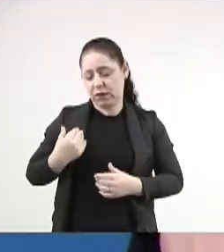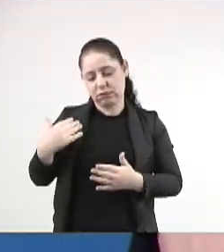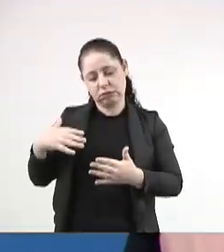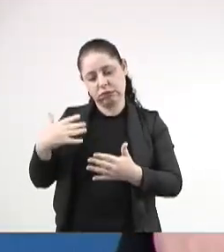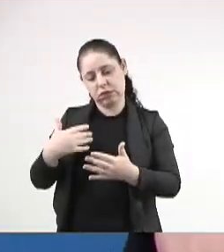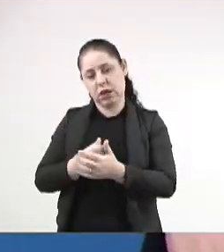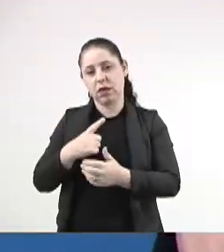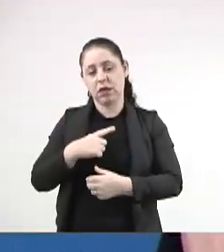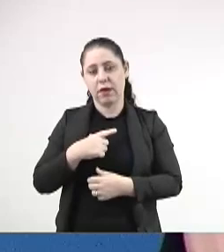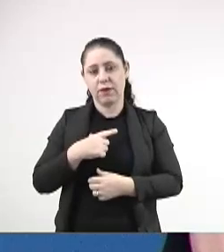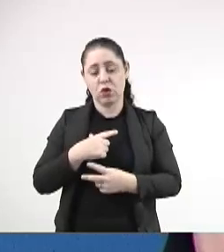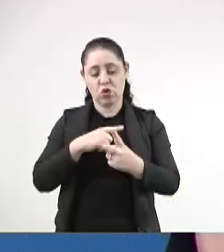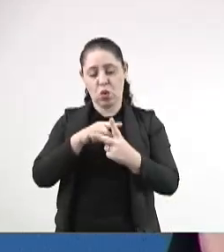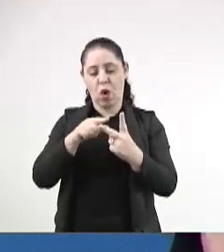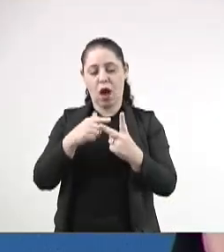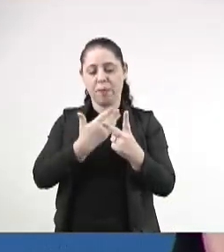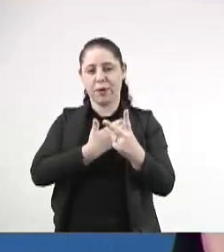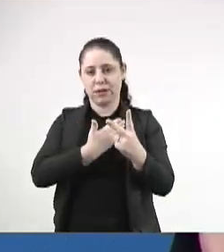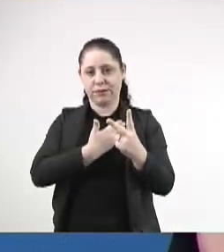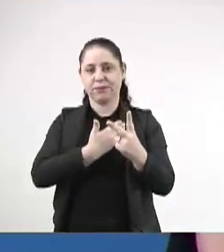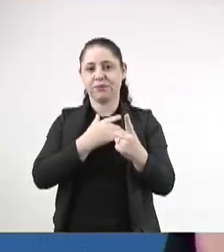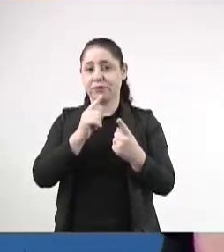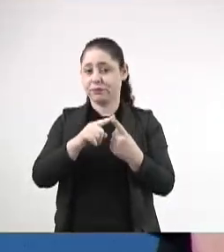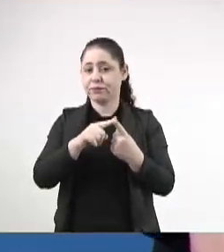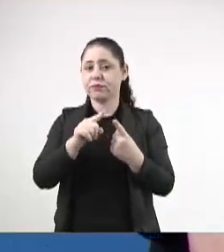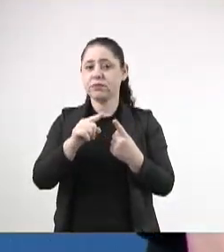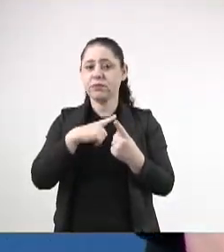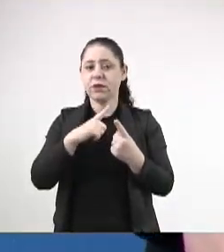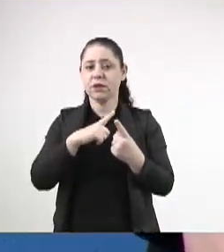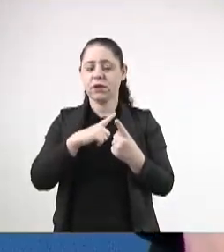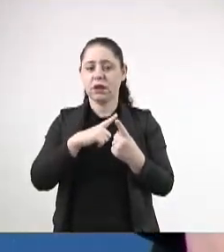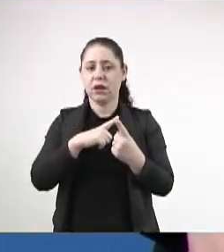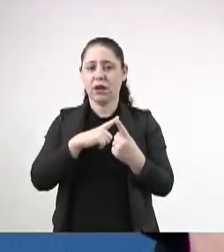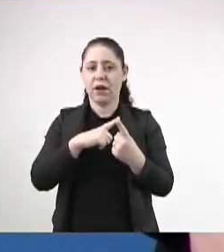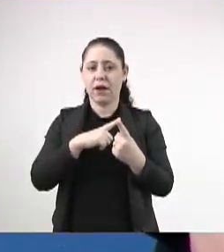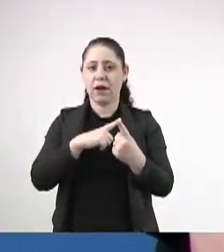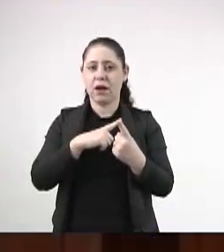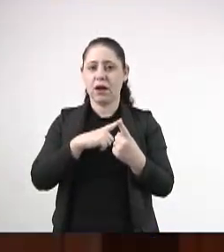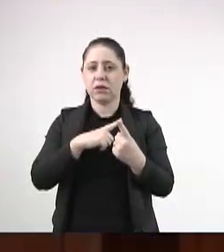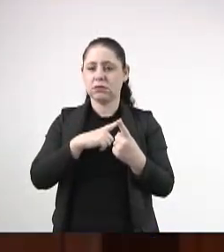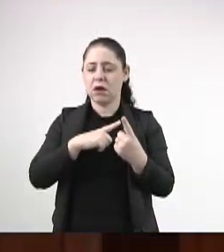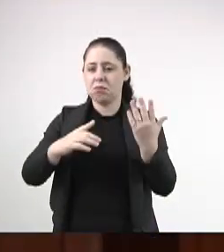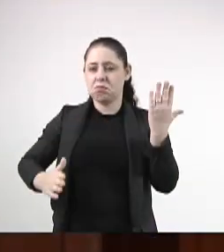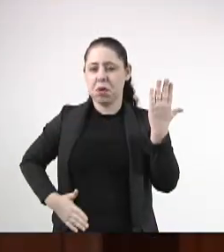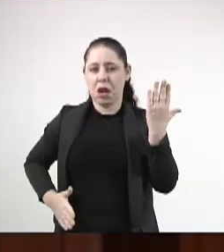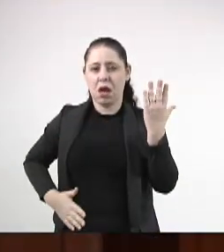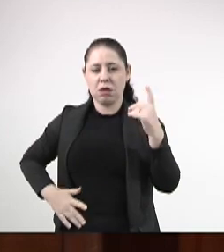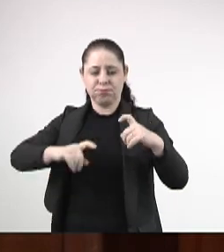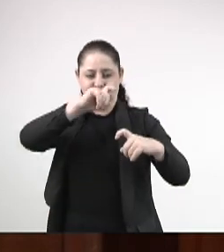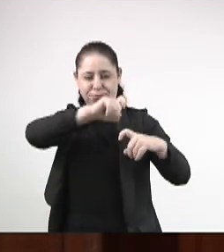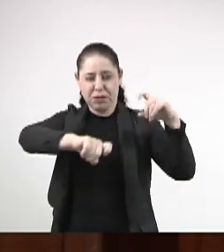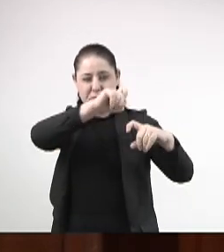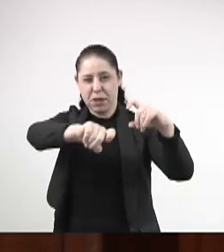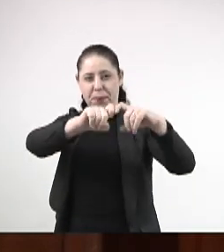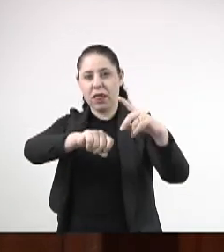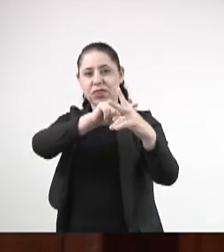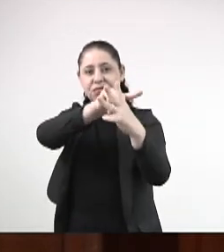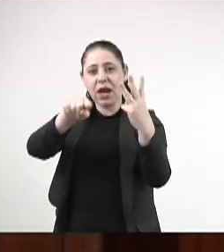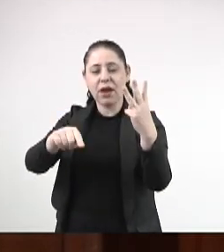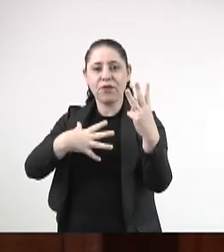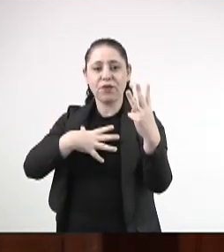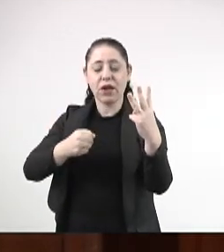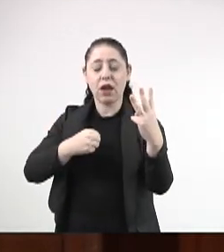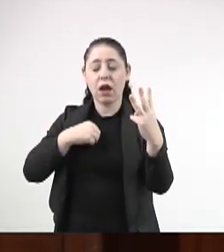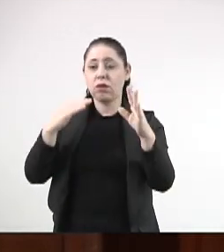vida, eu tive 2 amigas. Uma delas, que os bandidos entraram na casa, estupraram as 3 filhas